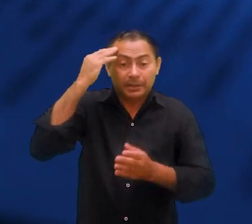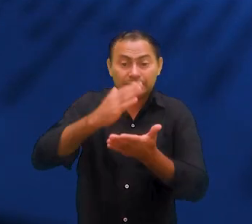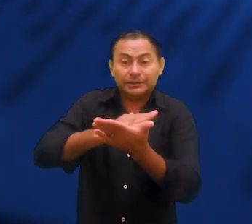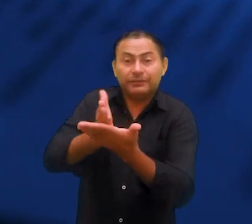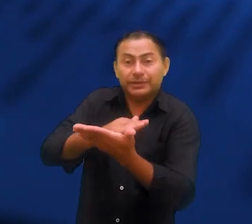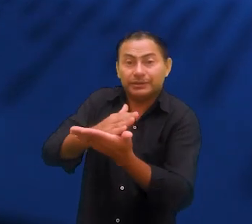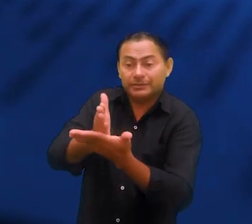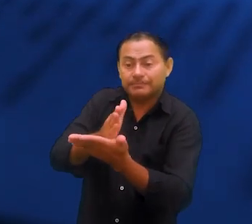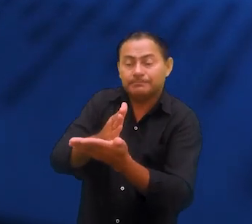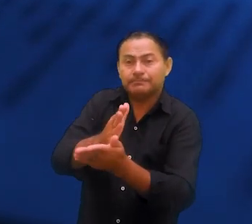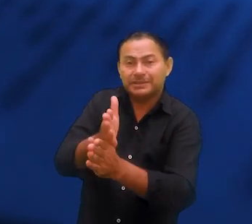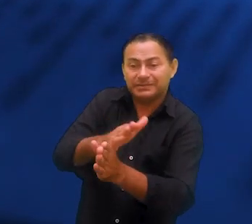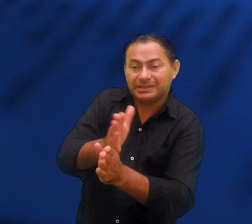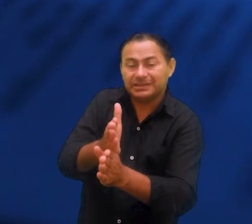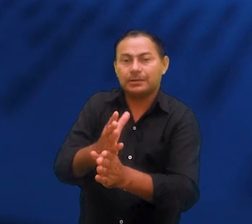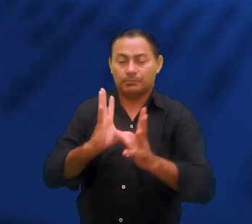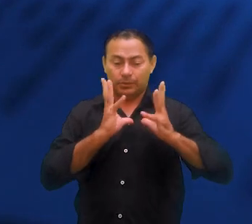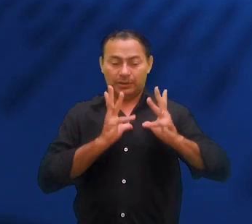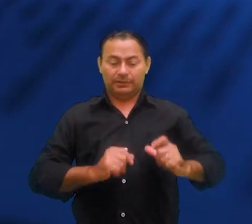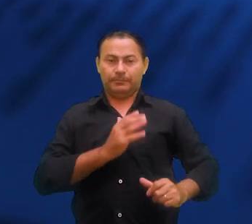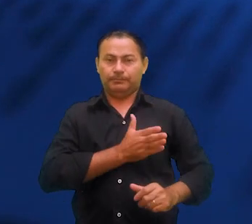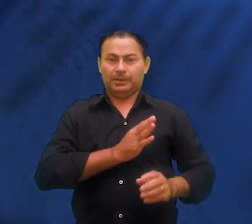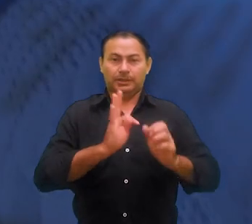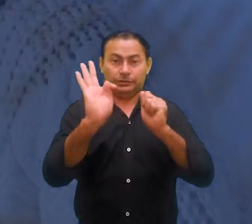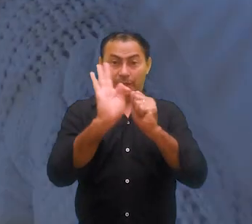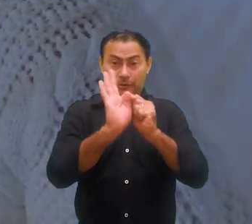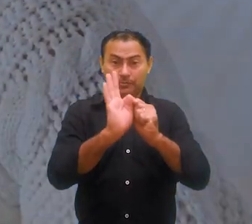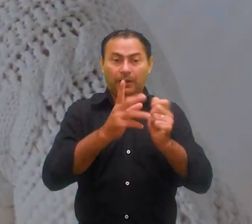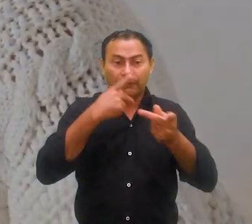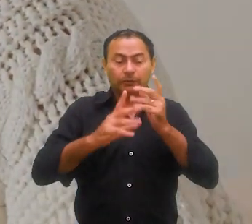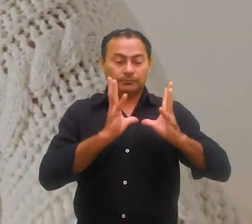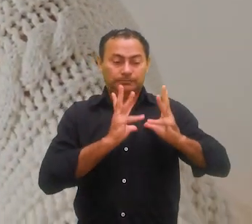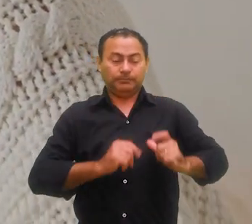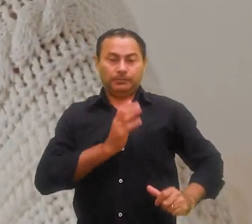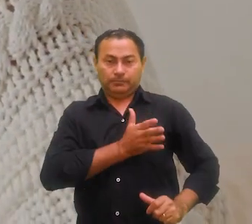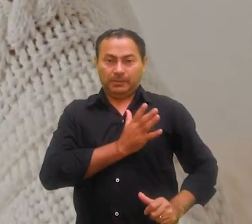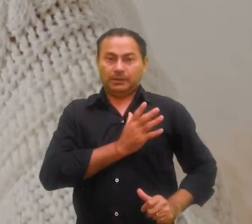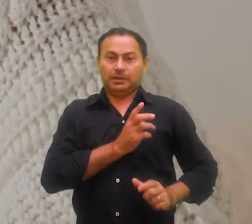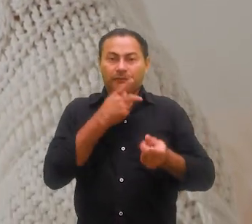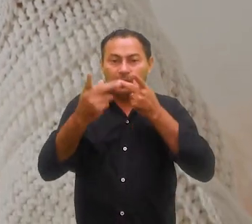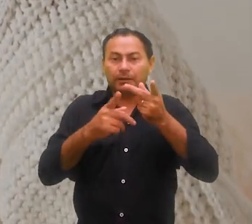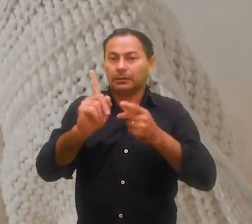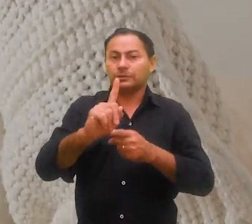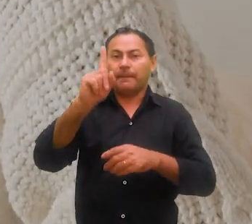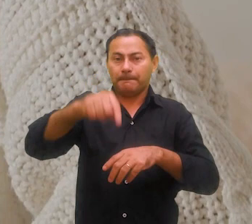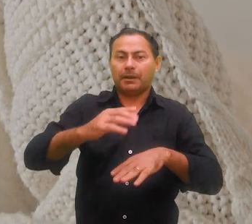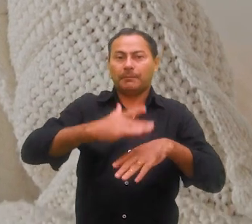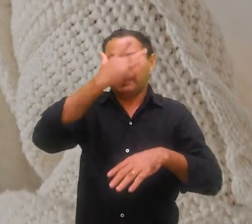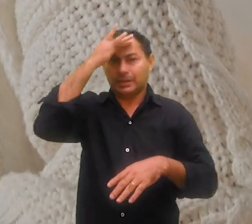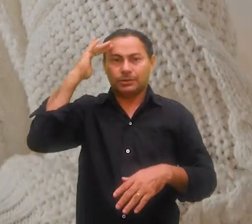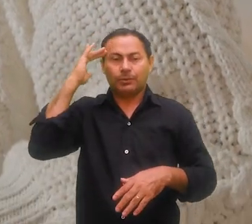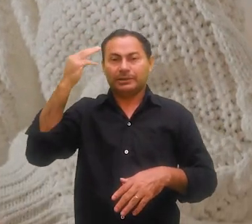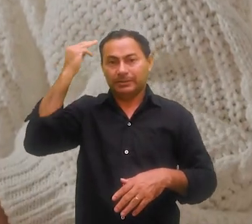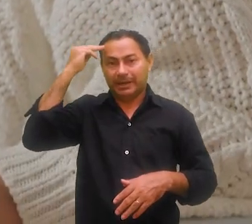que têm a mente dividida, purifiquem o coração. Tiago disse para purificar o coração, se referindo a não